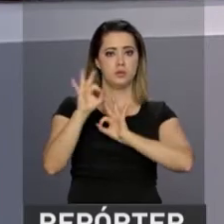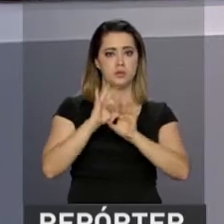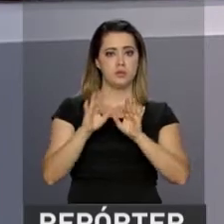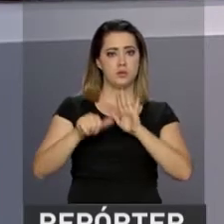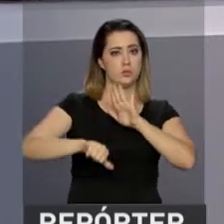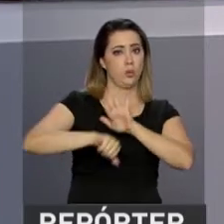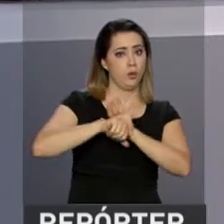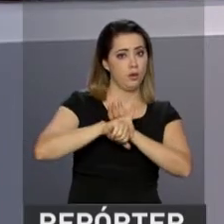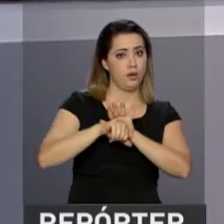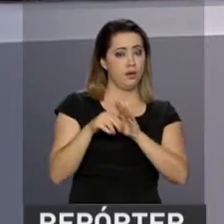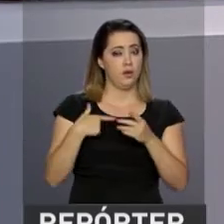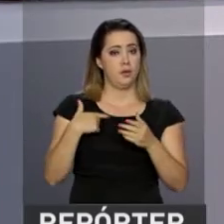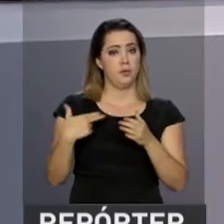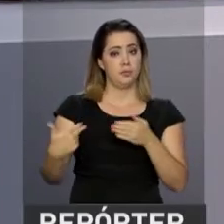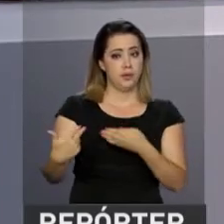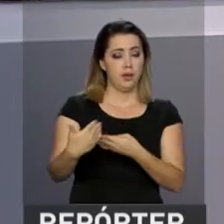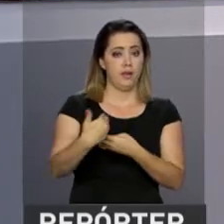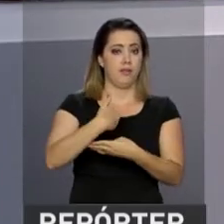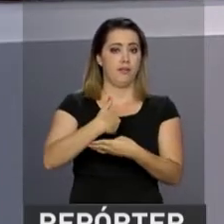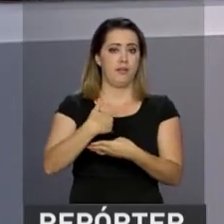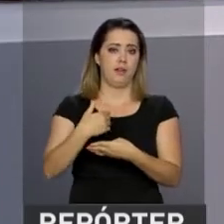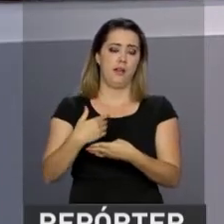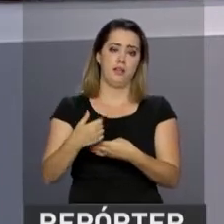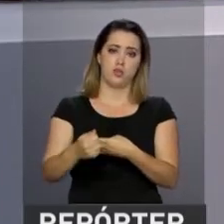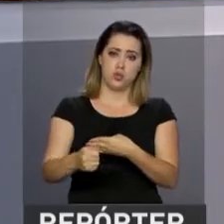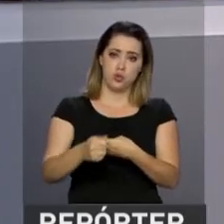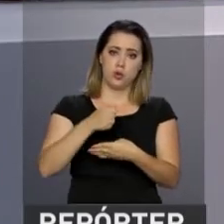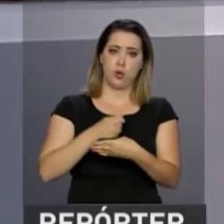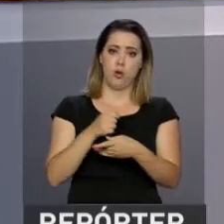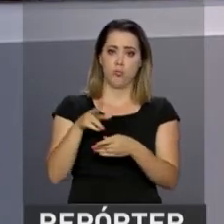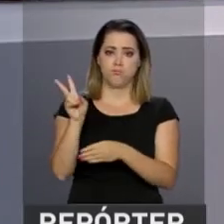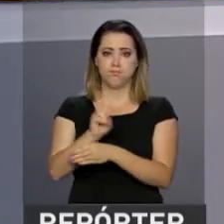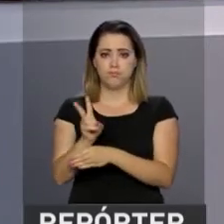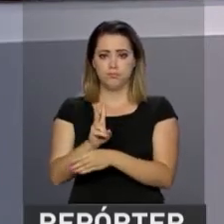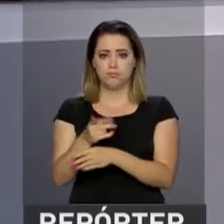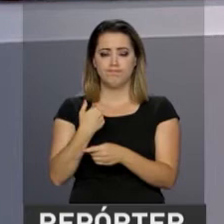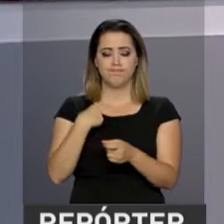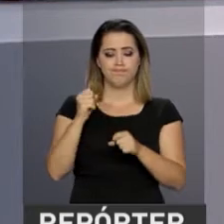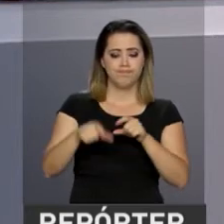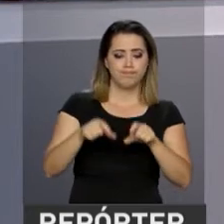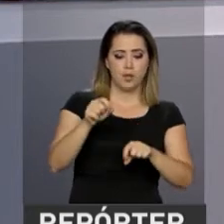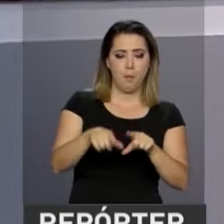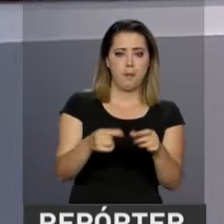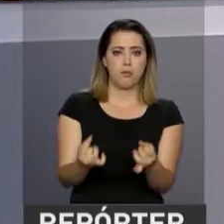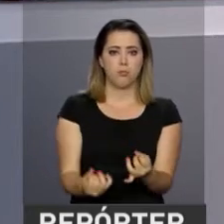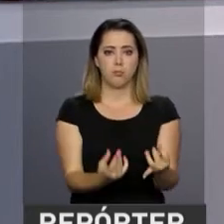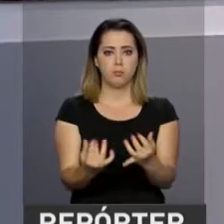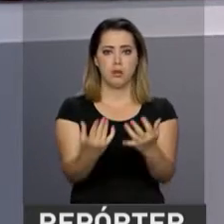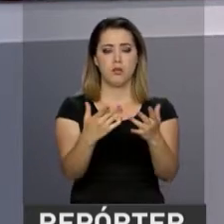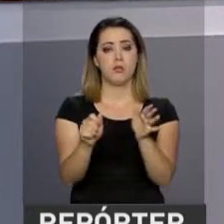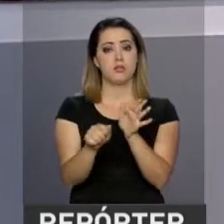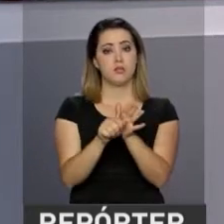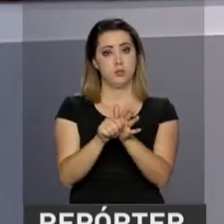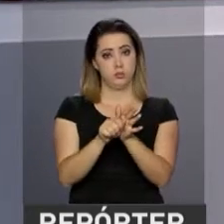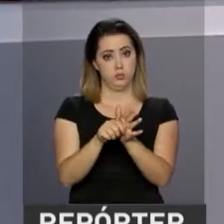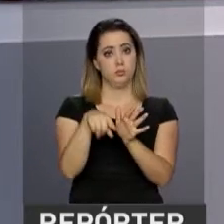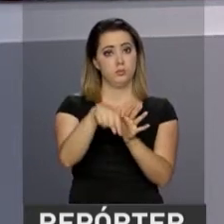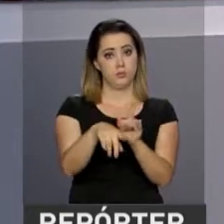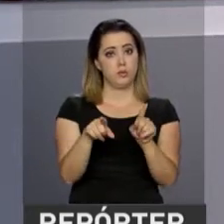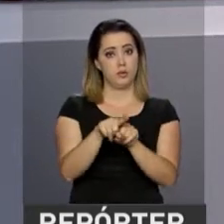voltadas ao narcotráfico monitoramento e cultivos de drogas o tratado prevê também